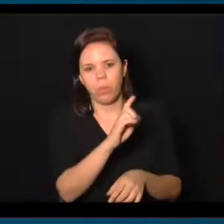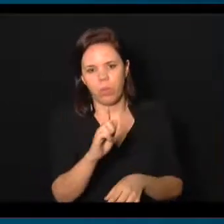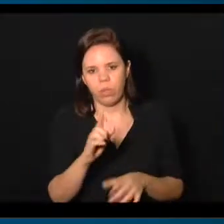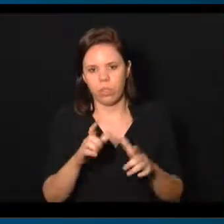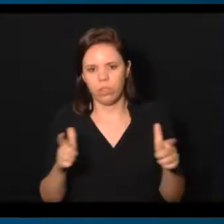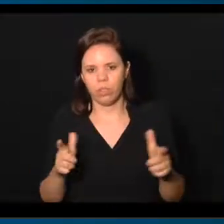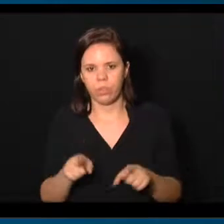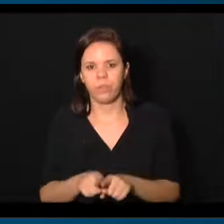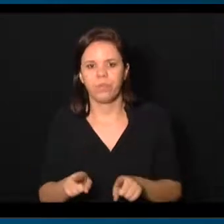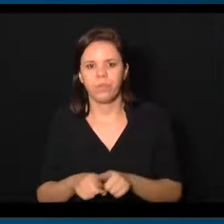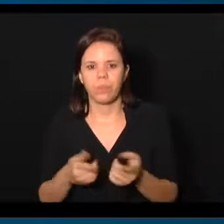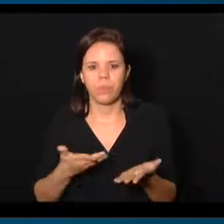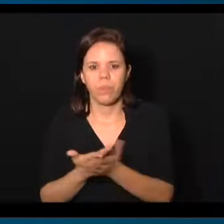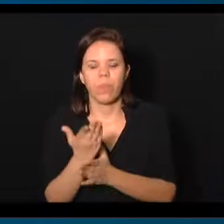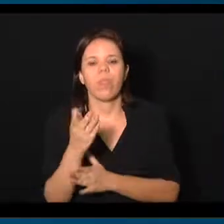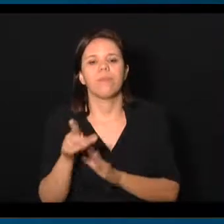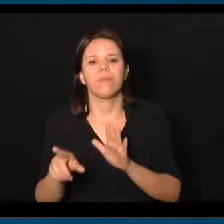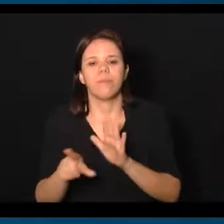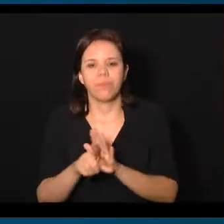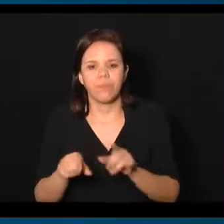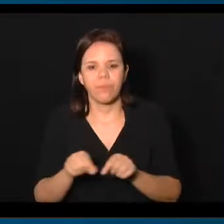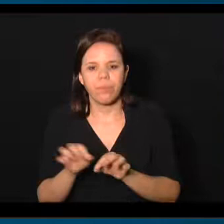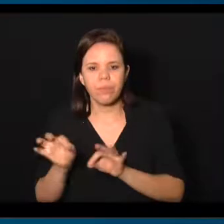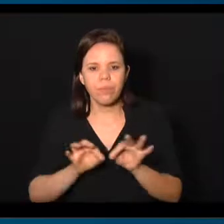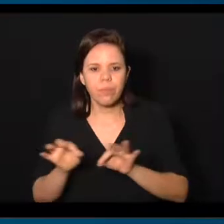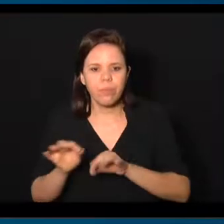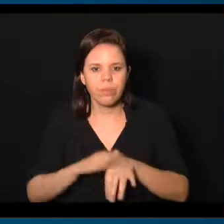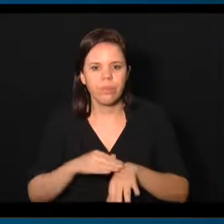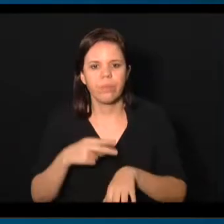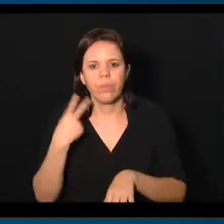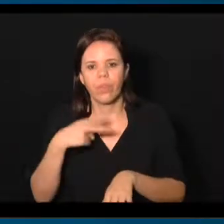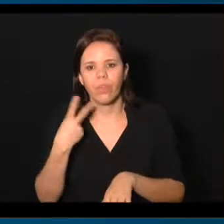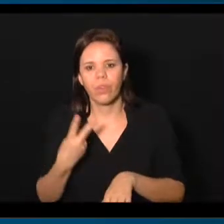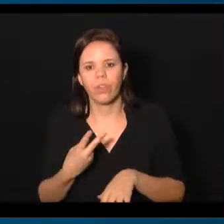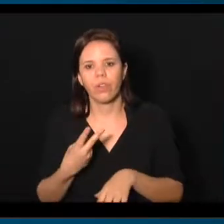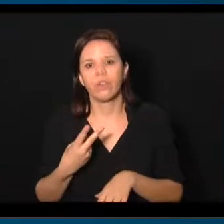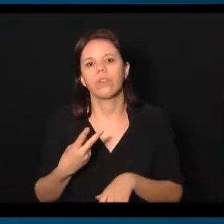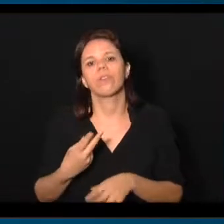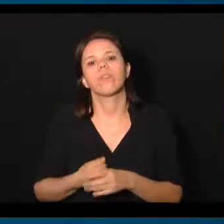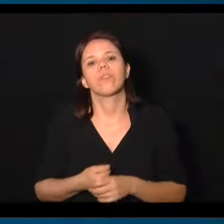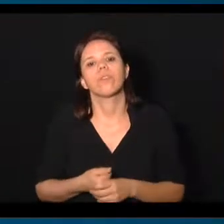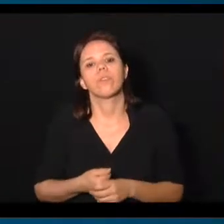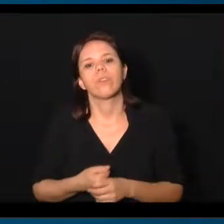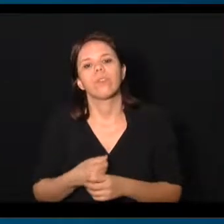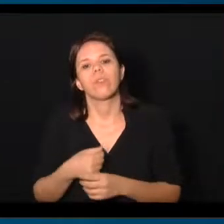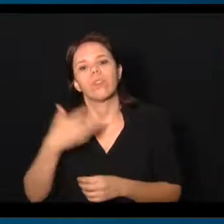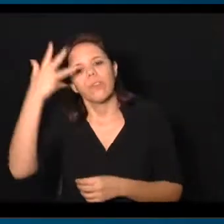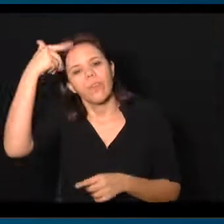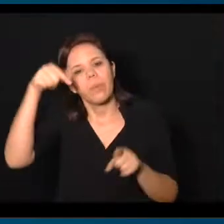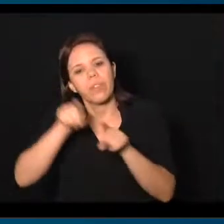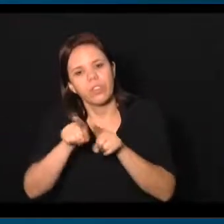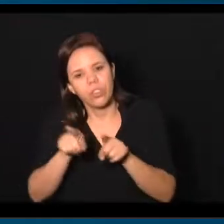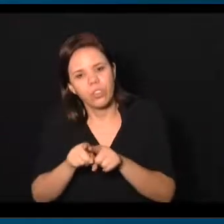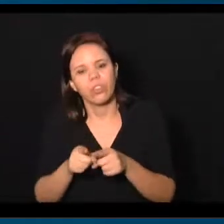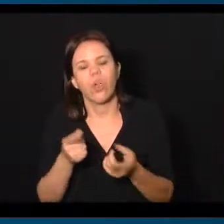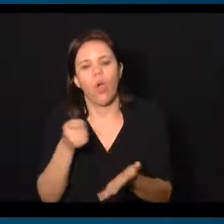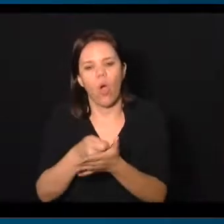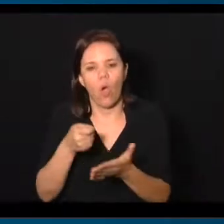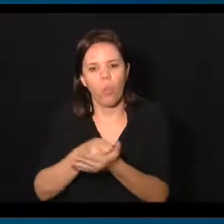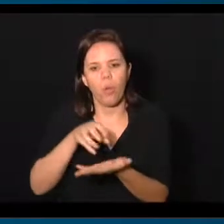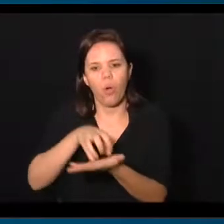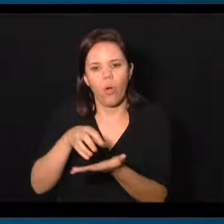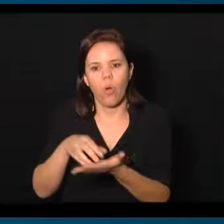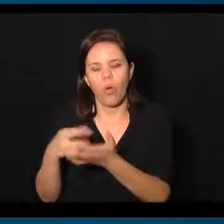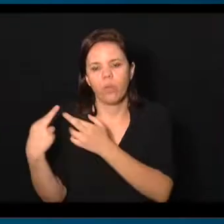Grande. Aprovado em primeira discussão o projeto de autoria do vereador Rodrigo da Farmadic, que obriga o órgão responsável pela gestão